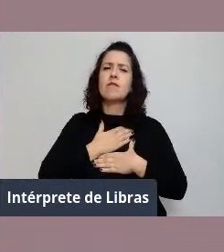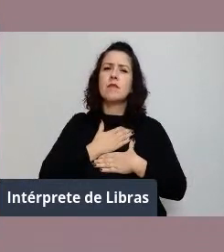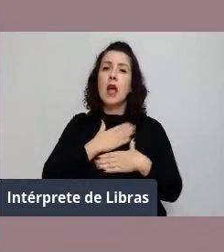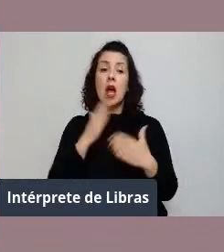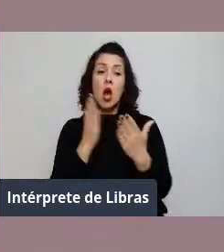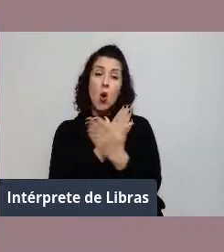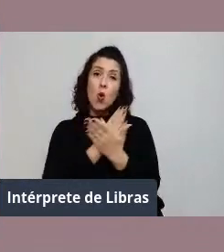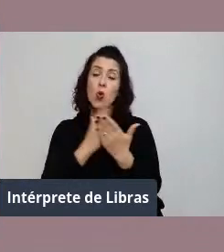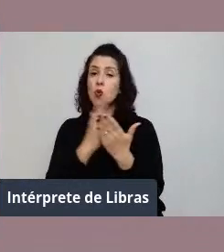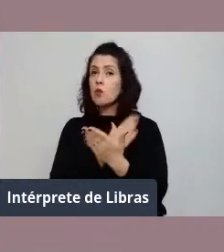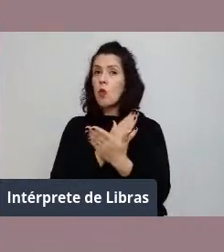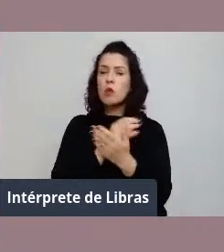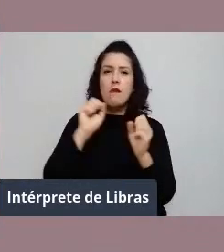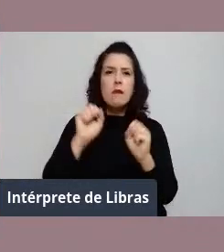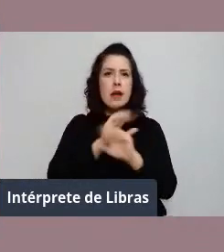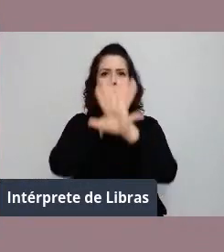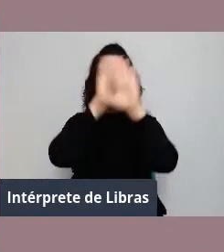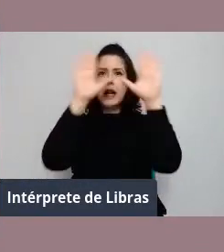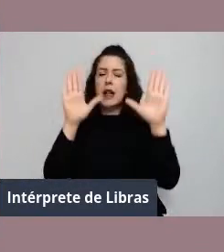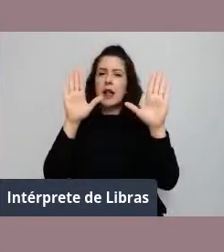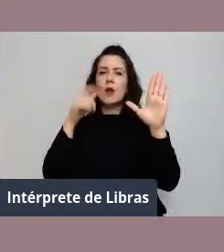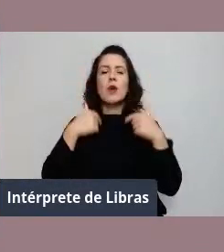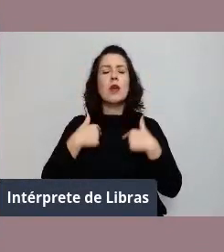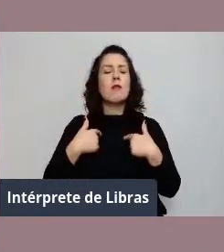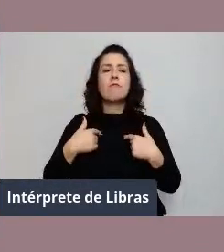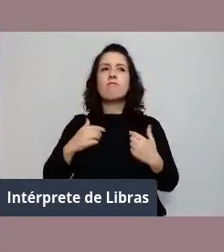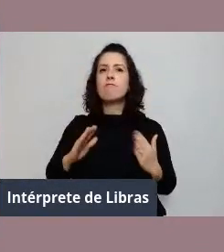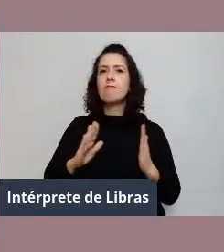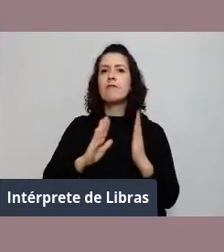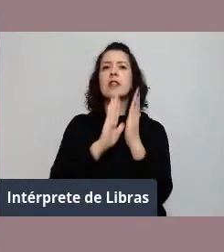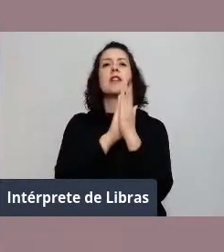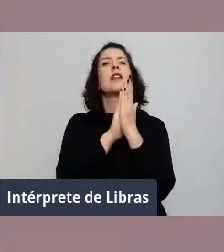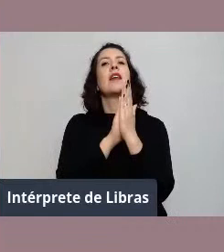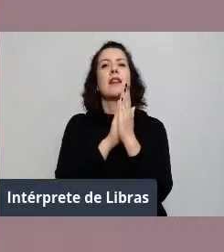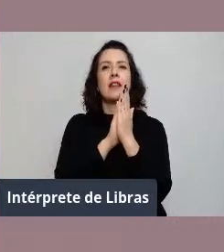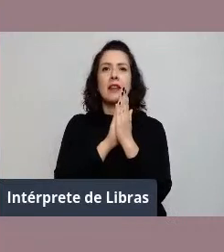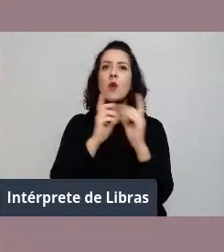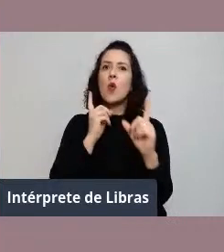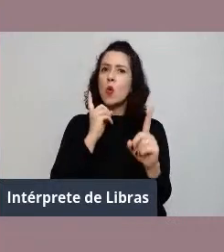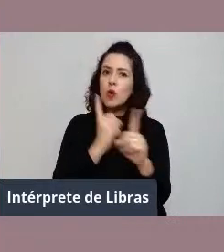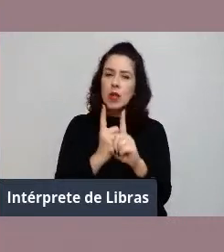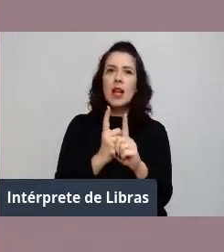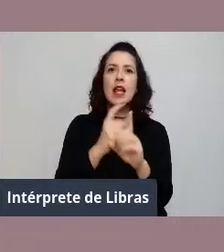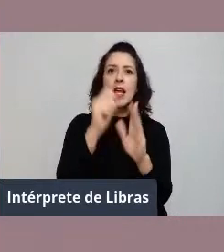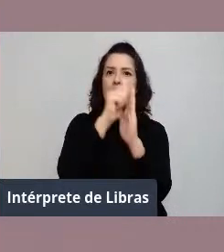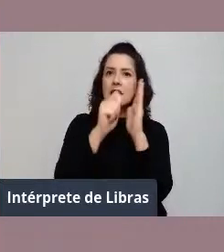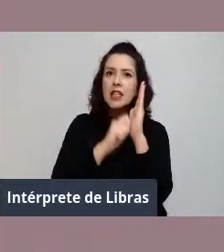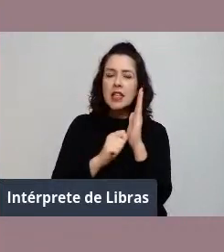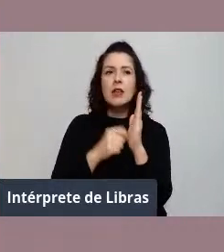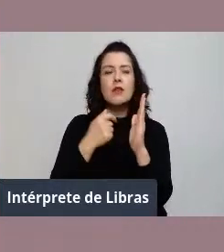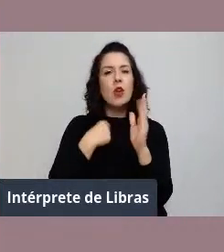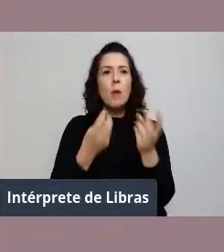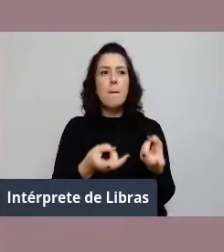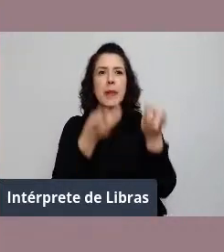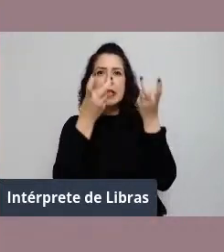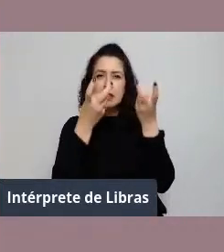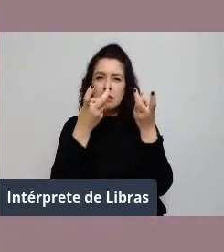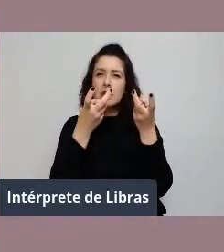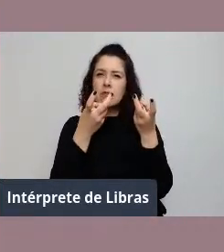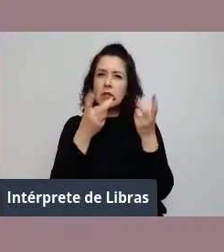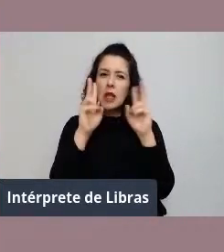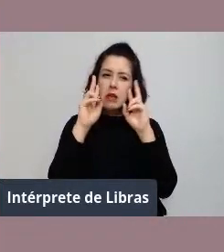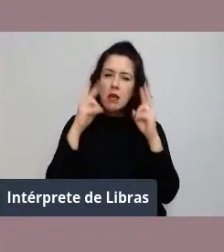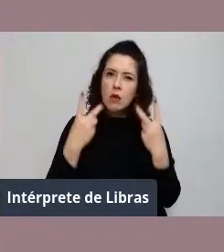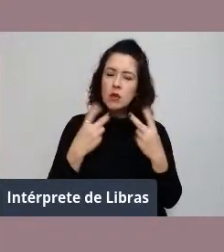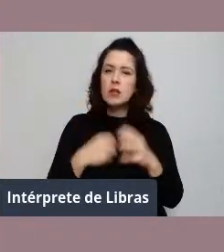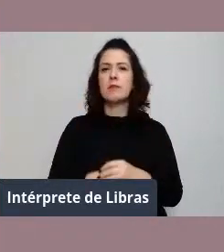poucos, claramente, fui me deparando com alguns dos fragmentos. Só que não eram mais fragmentos.